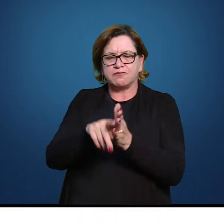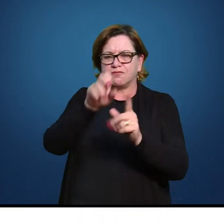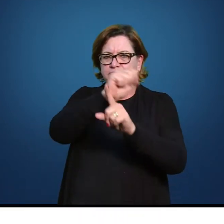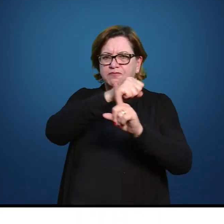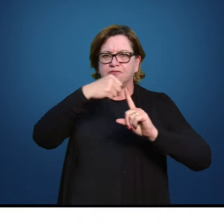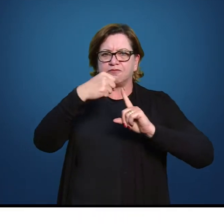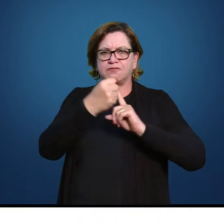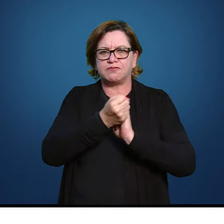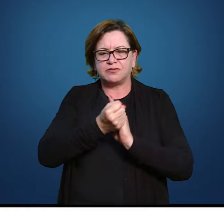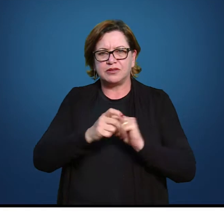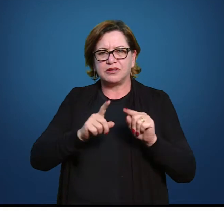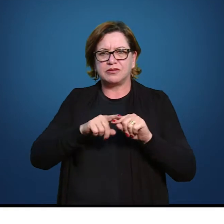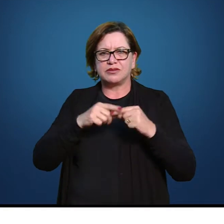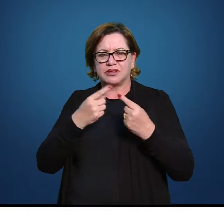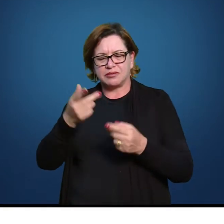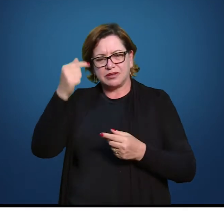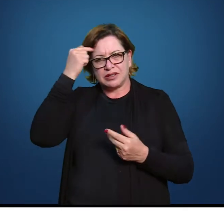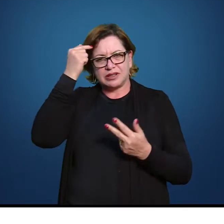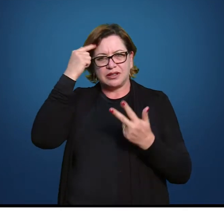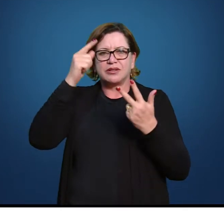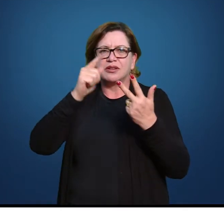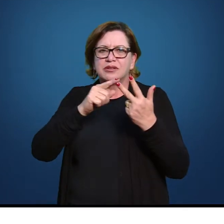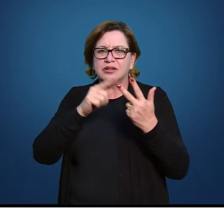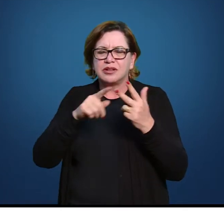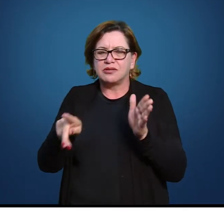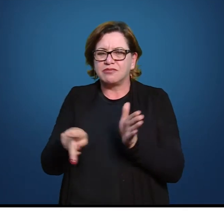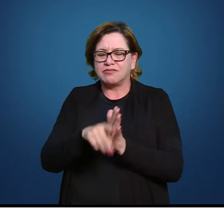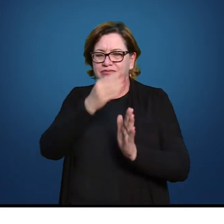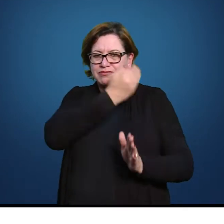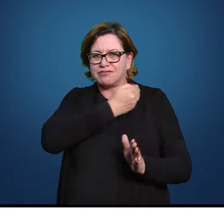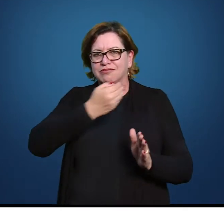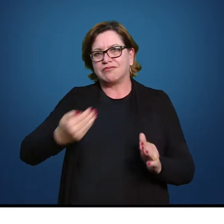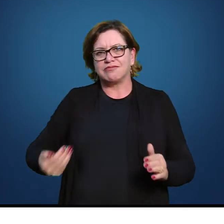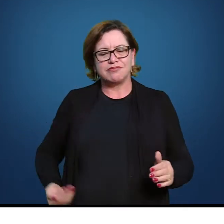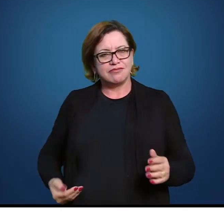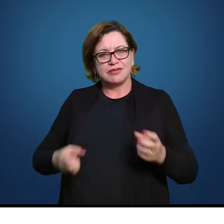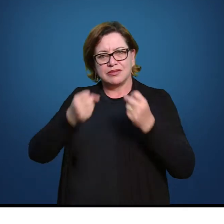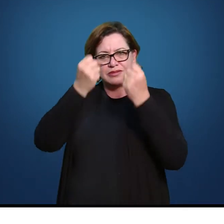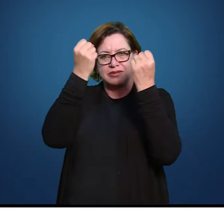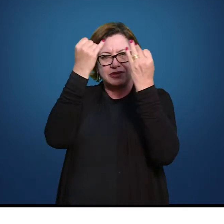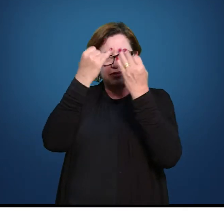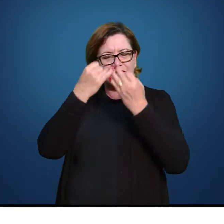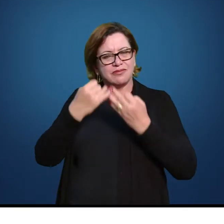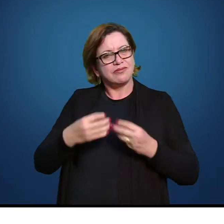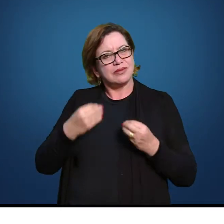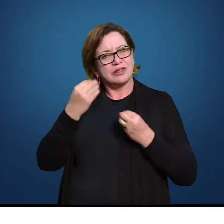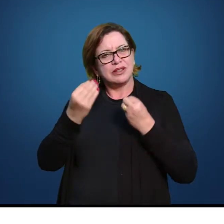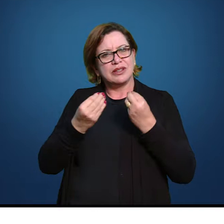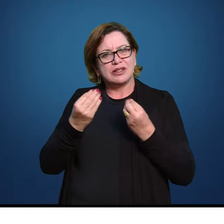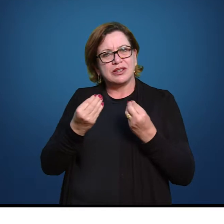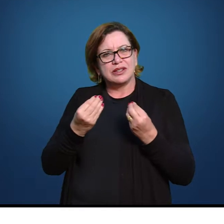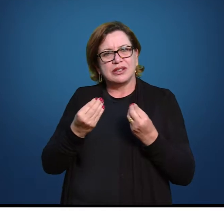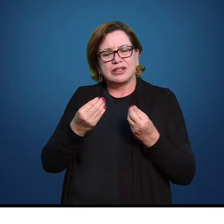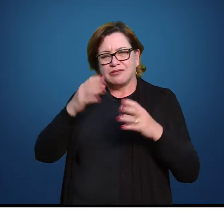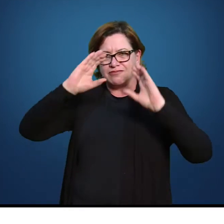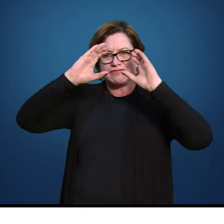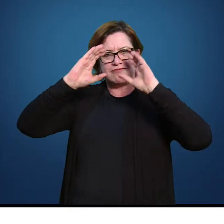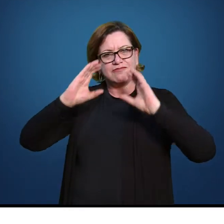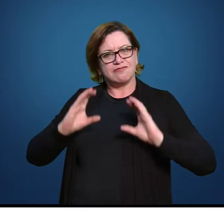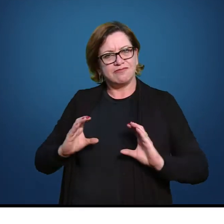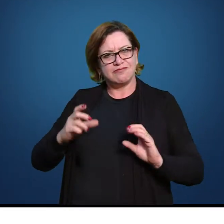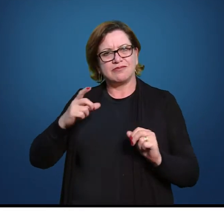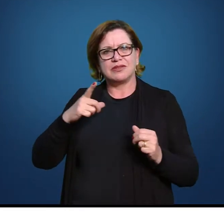Mas quando nós falamos em publicidade na coisa pública, nós estamos falando em que o cidadão ele